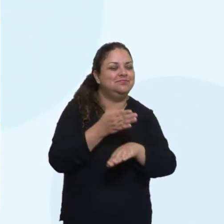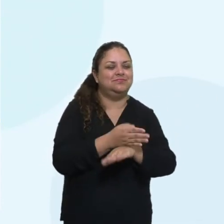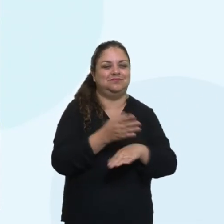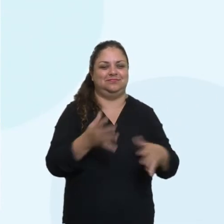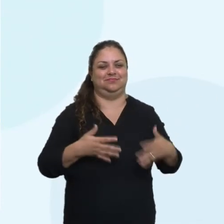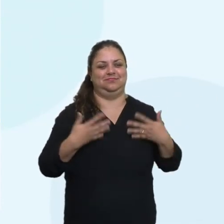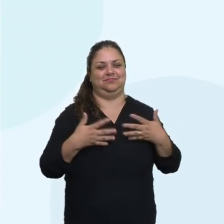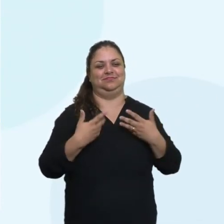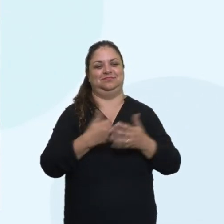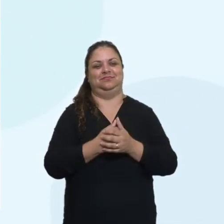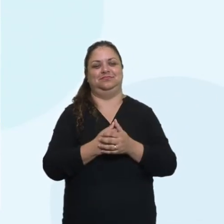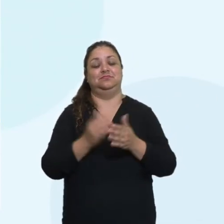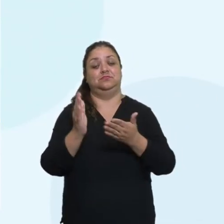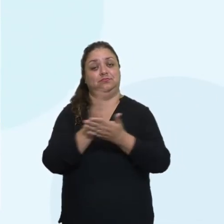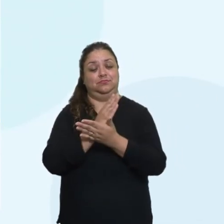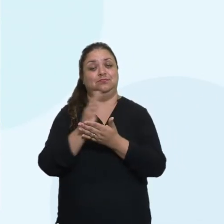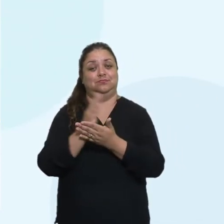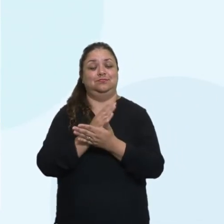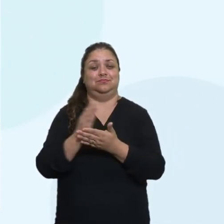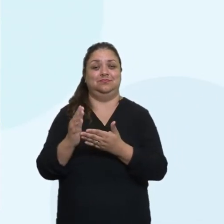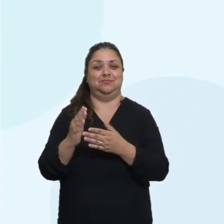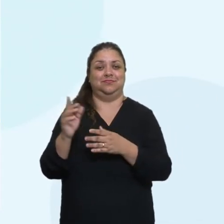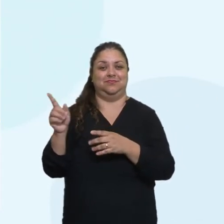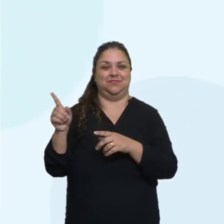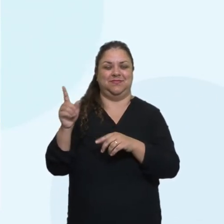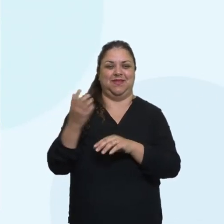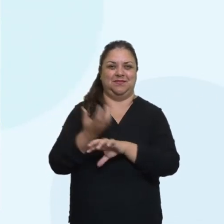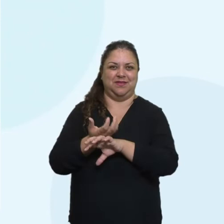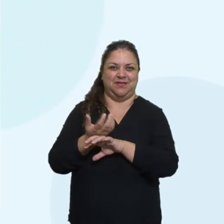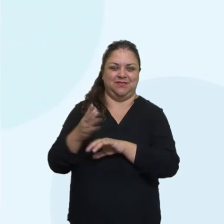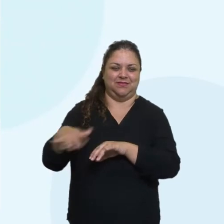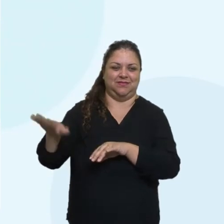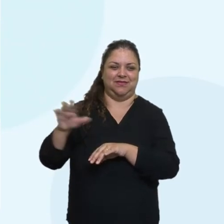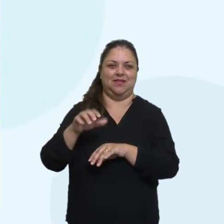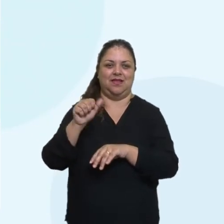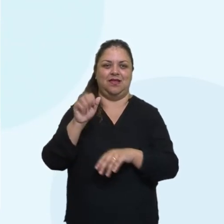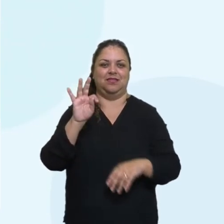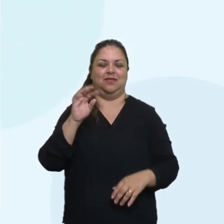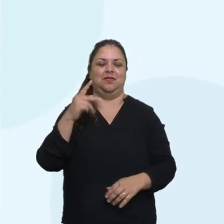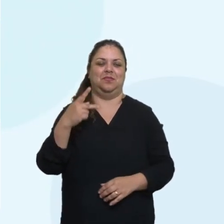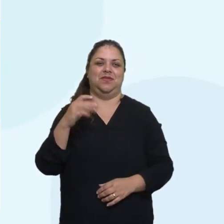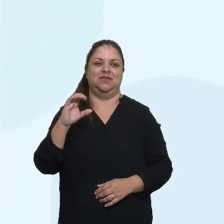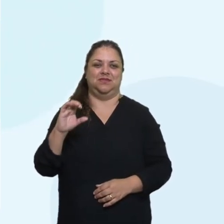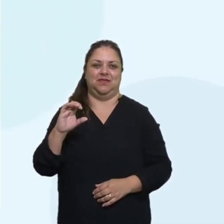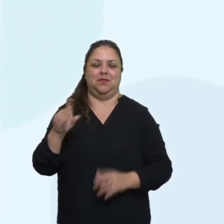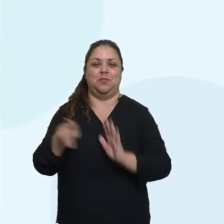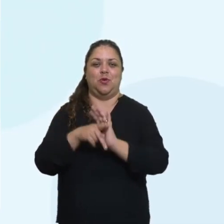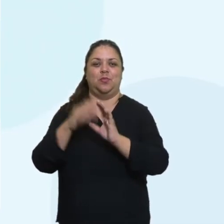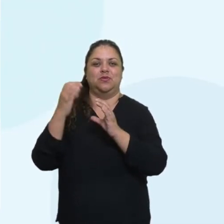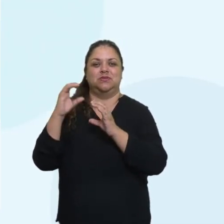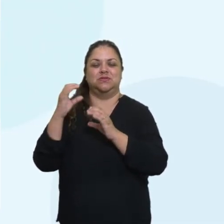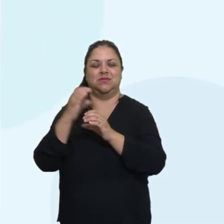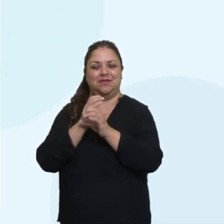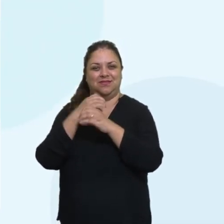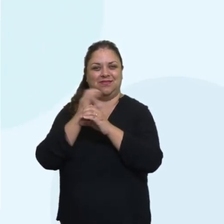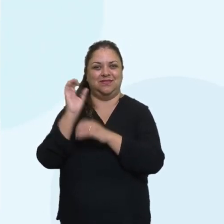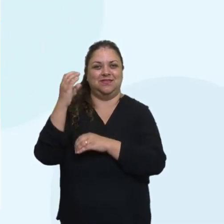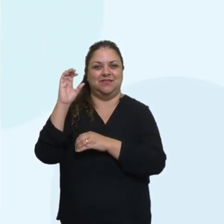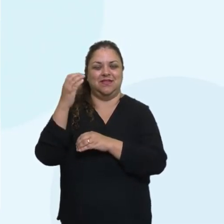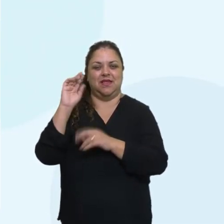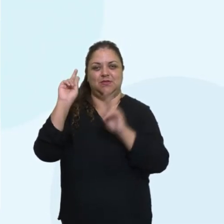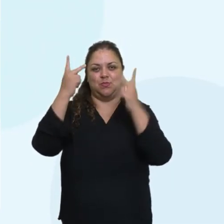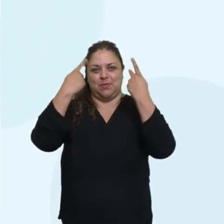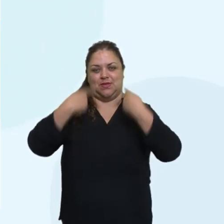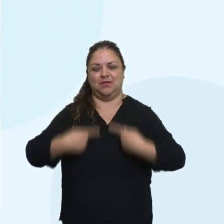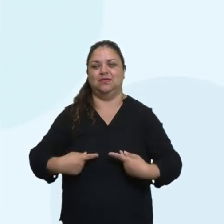dessas competências a gente Inclusive a a chegou a trabalhar nas atpcs sair de ciências humanas né mas também nas outras áreas